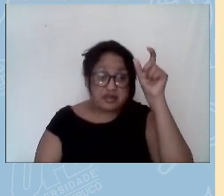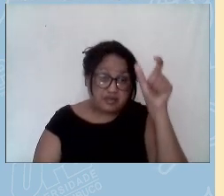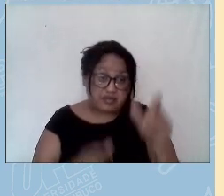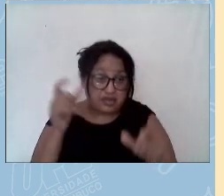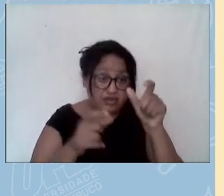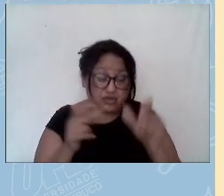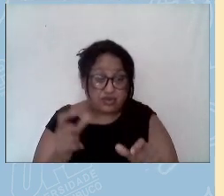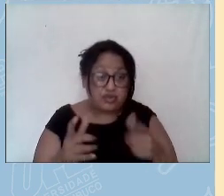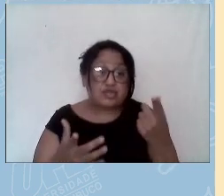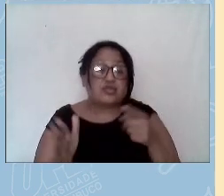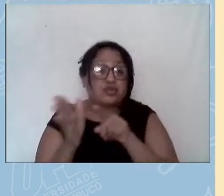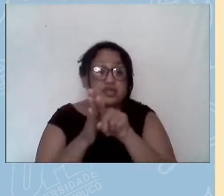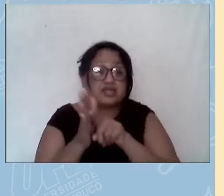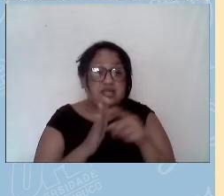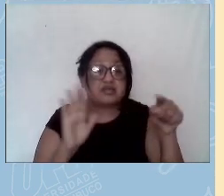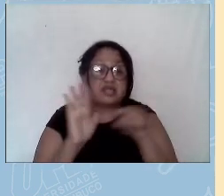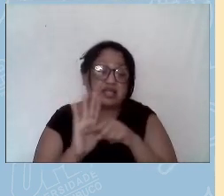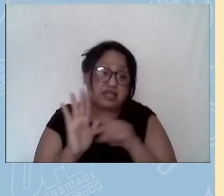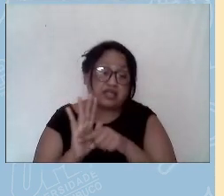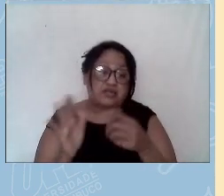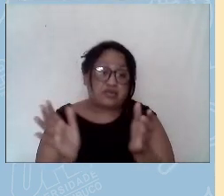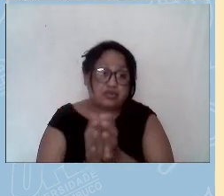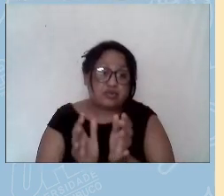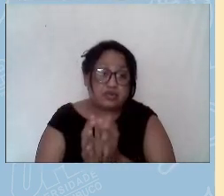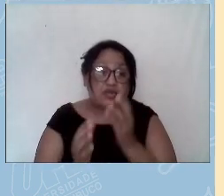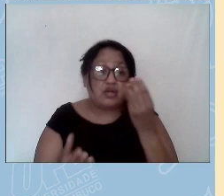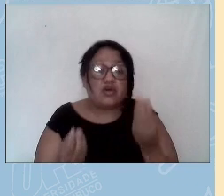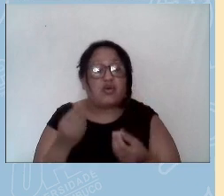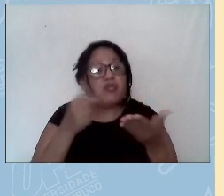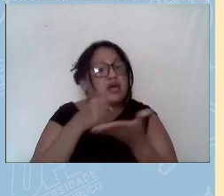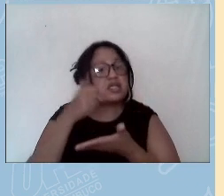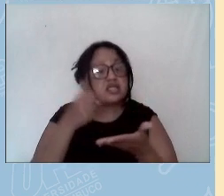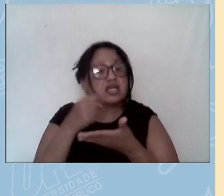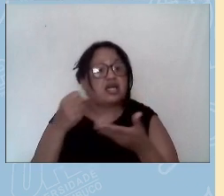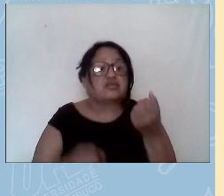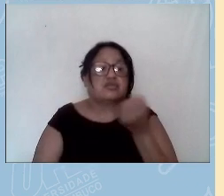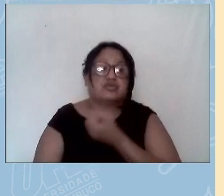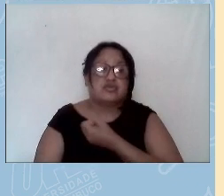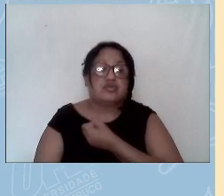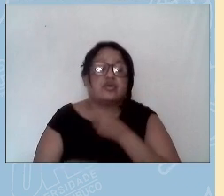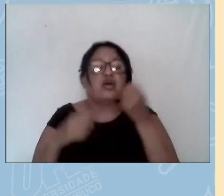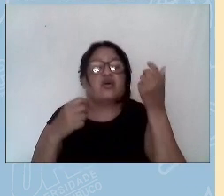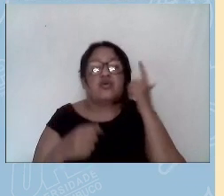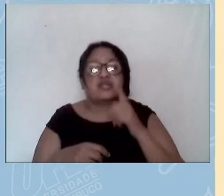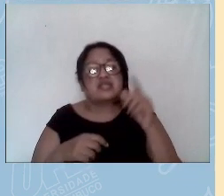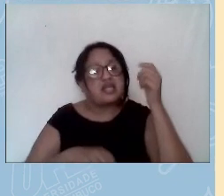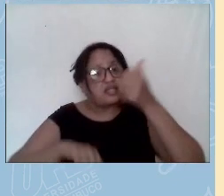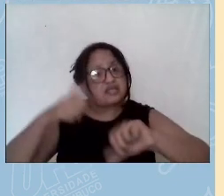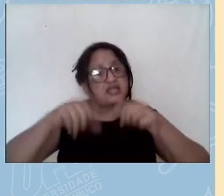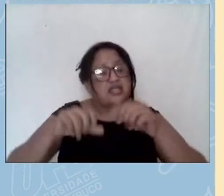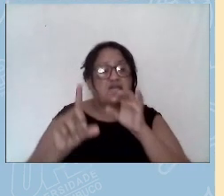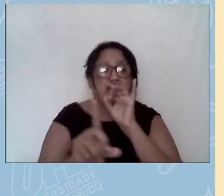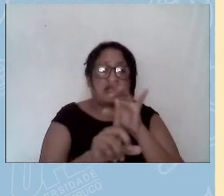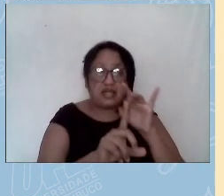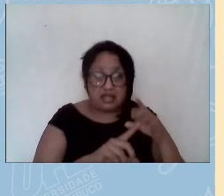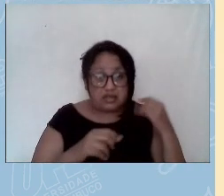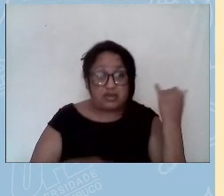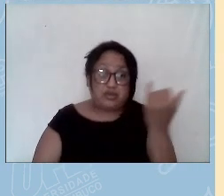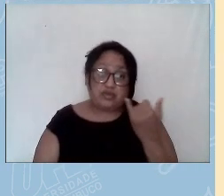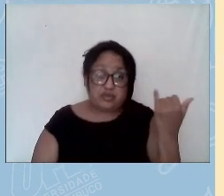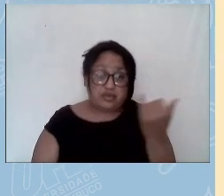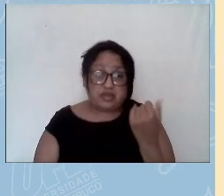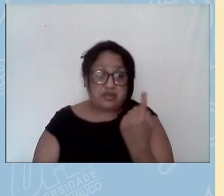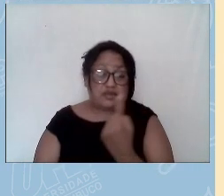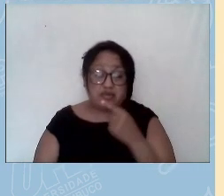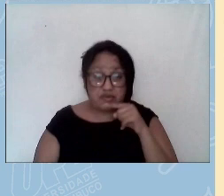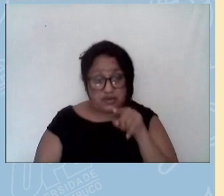negativos no grupo com base nesses números a gente consegue analisar cada afirmação é o que era importante para você